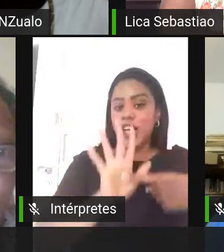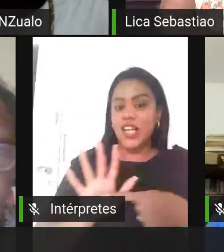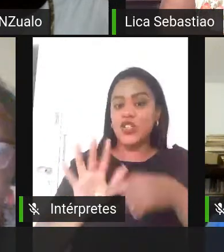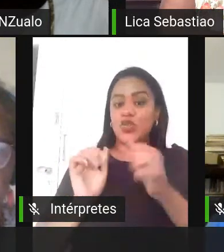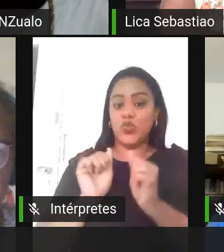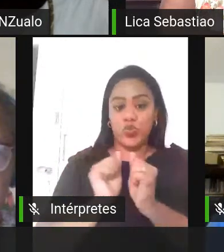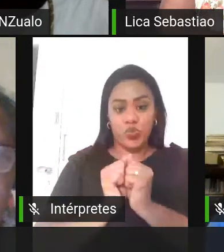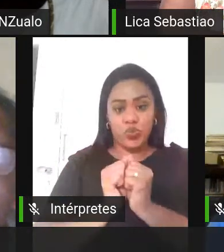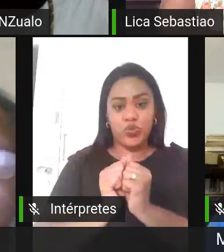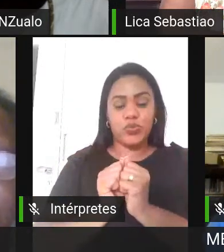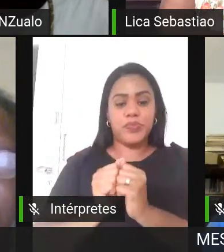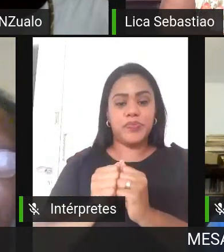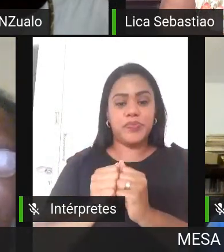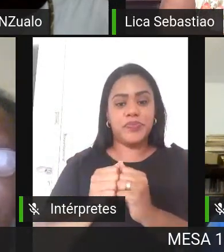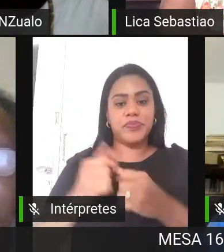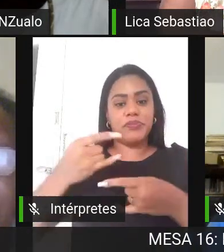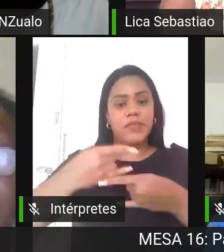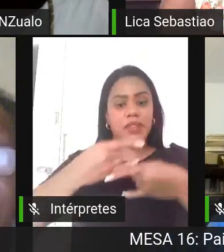eu vou